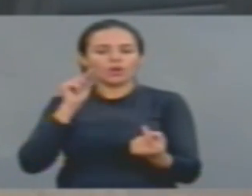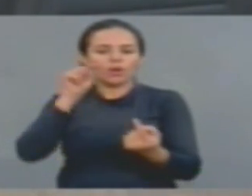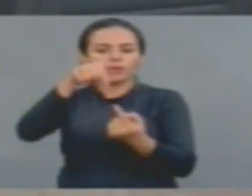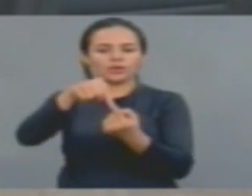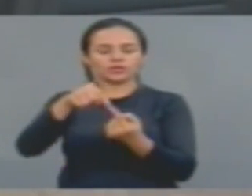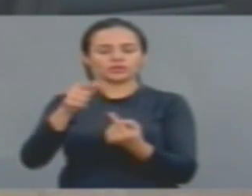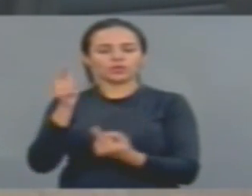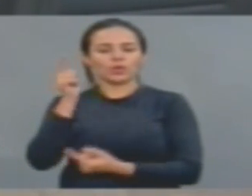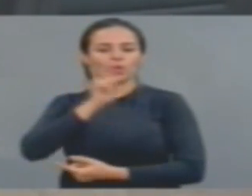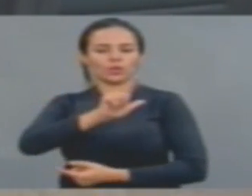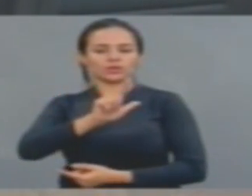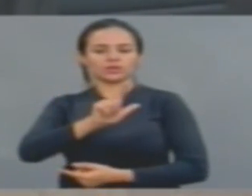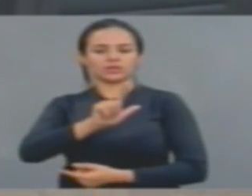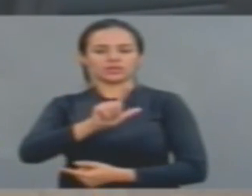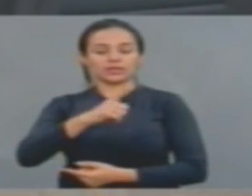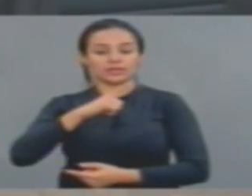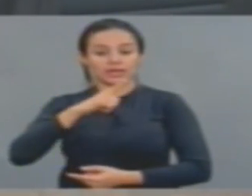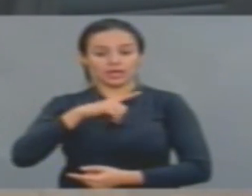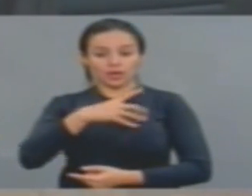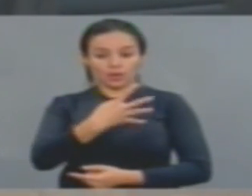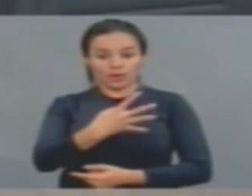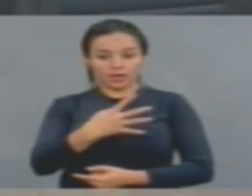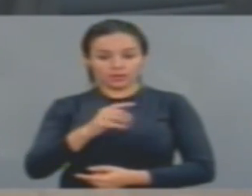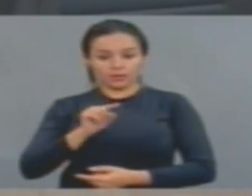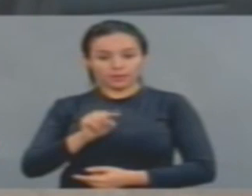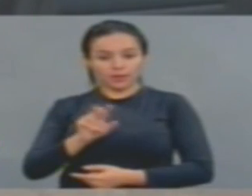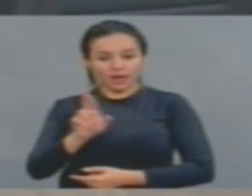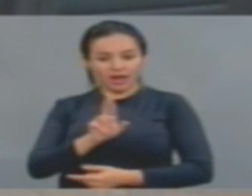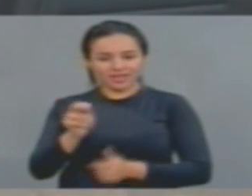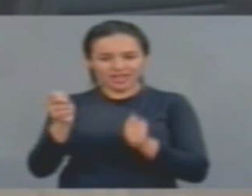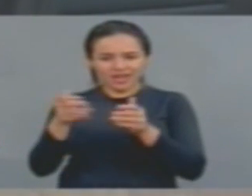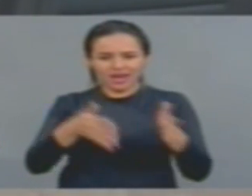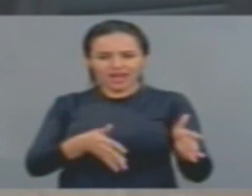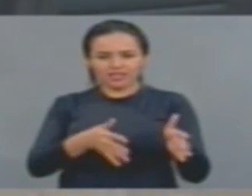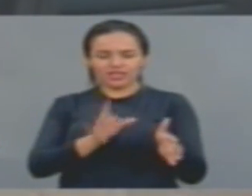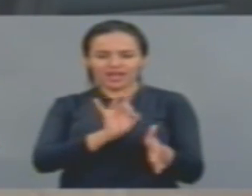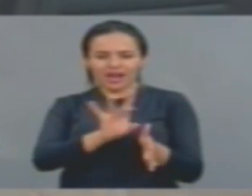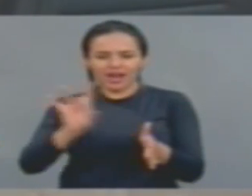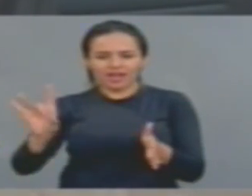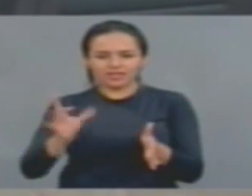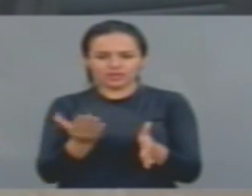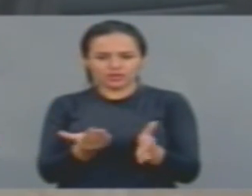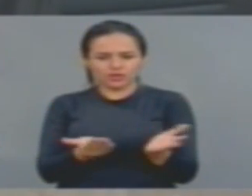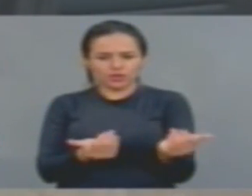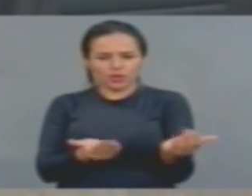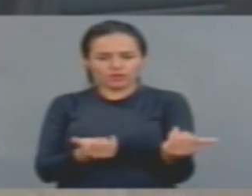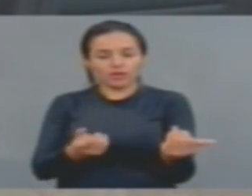e dizer, se nós temos R$4.000 por mês para gastar com cada jovem, nós vamos ter uma